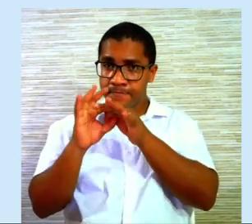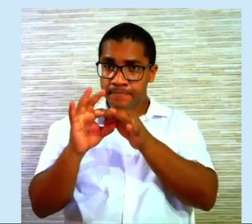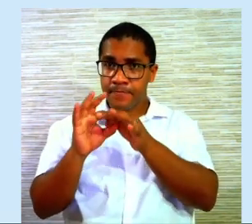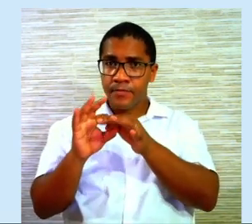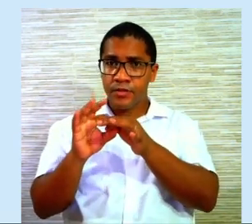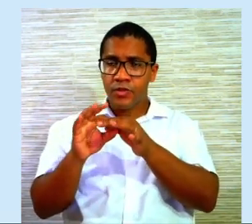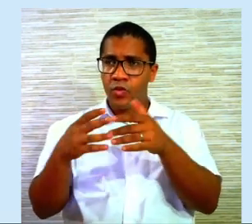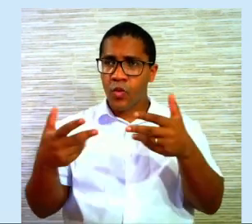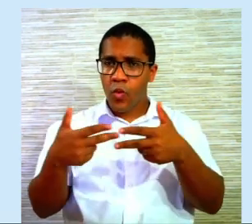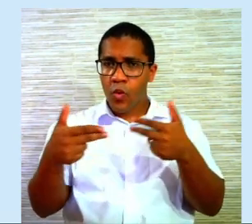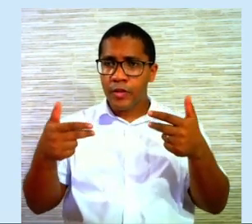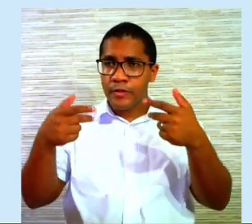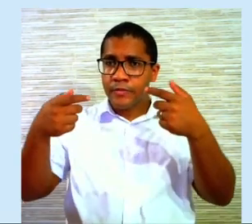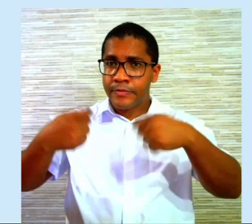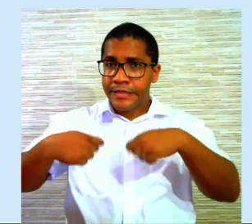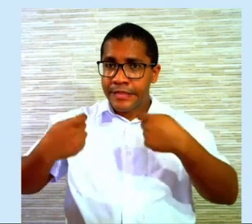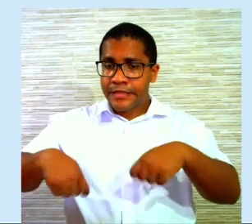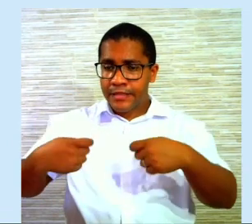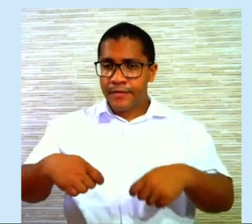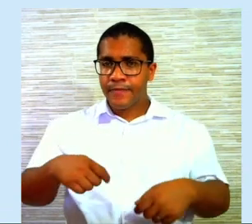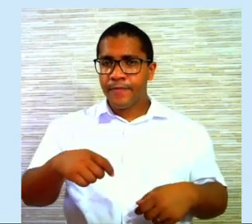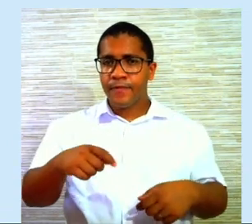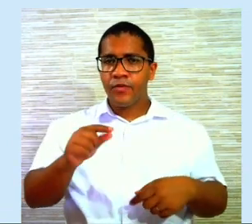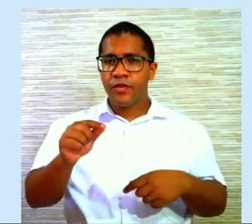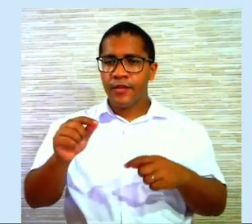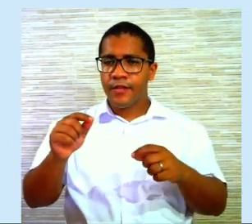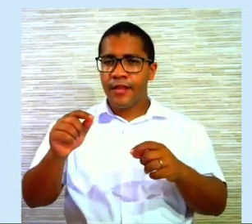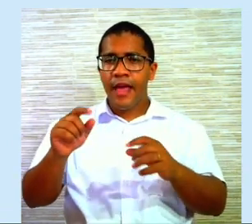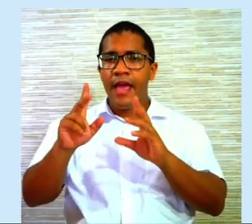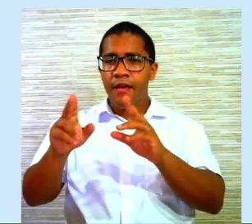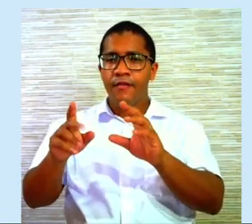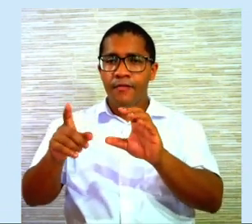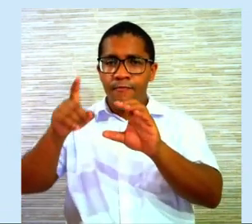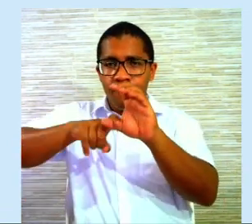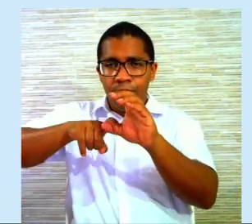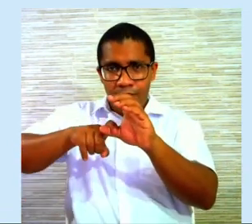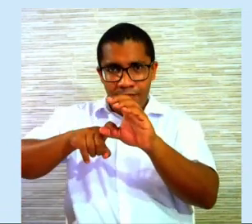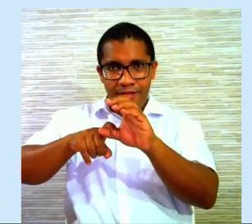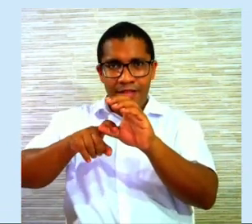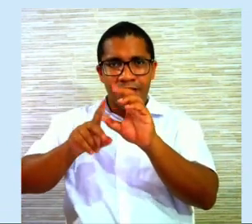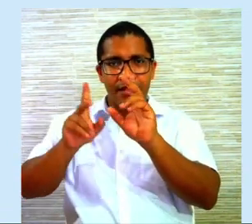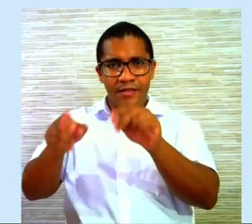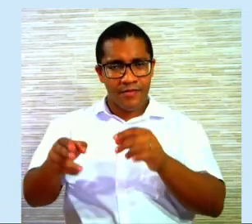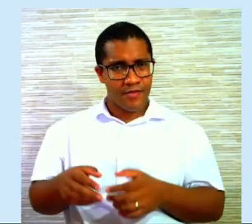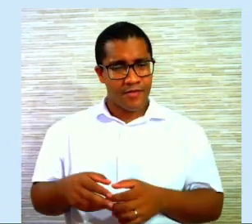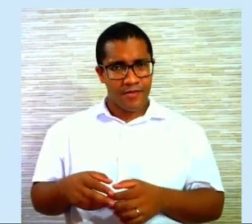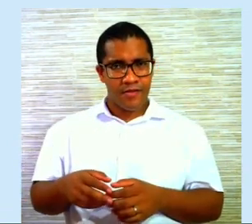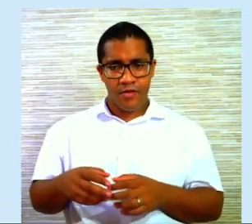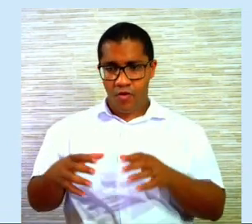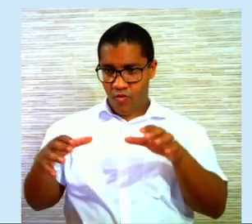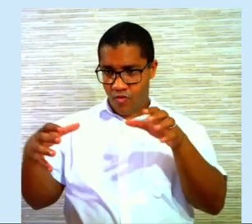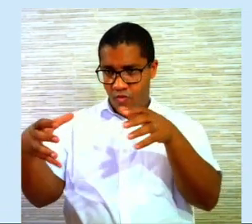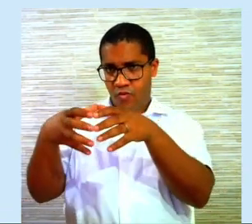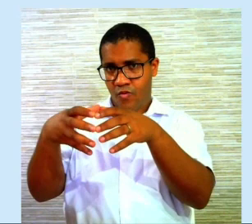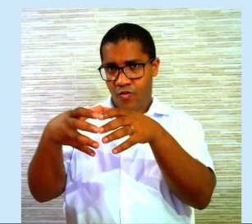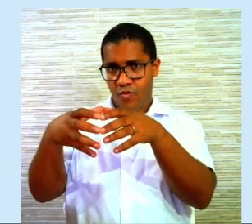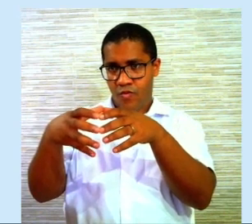dependência. Observe, laços de dependência entre as classes. Quem era